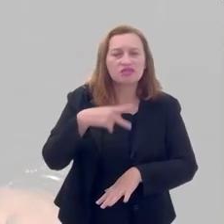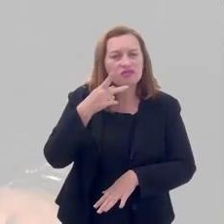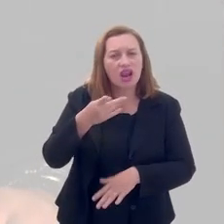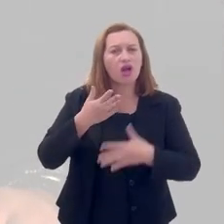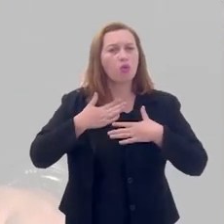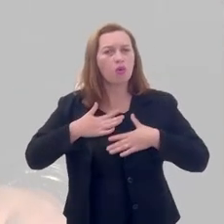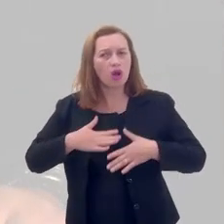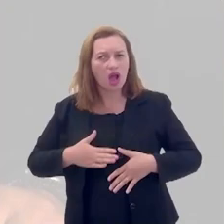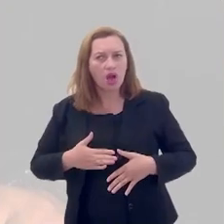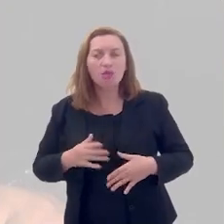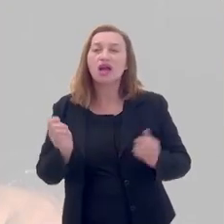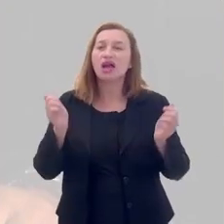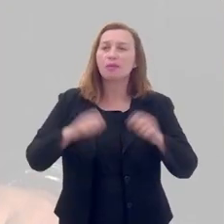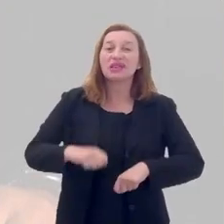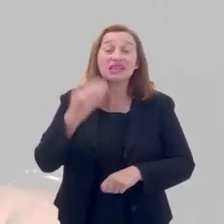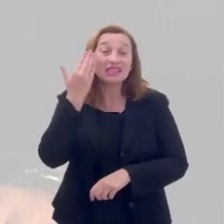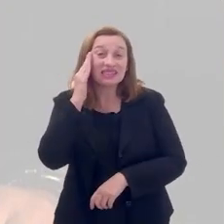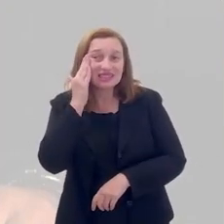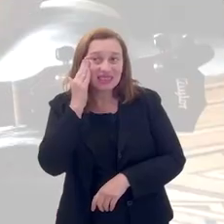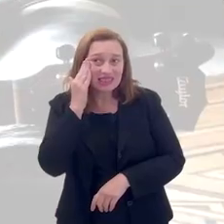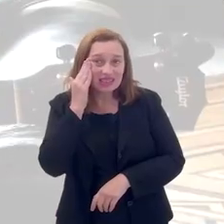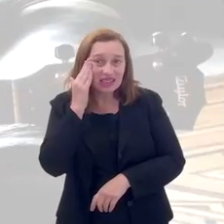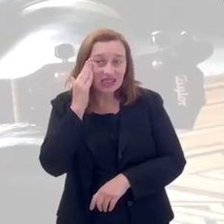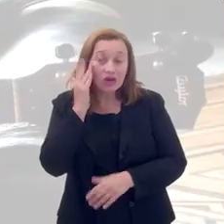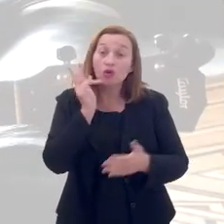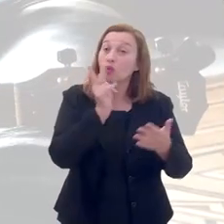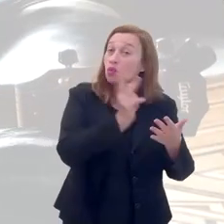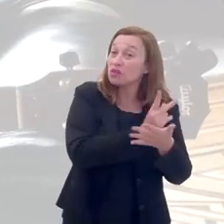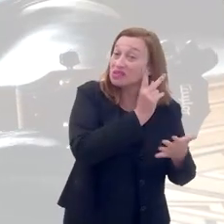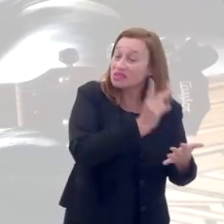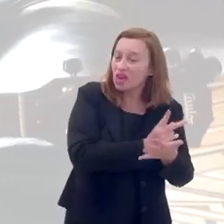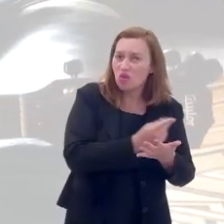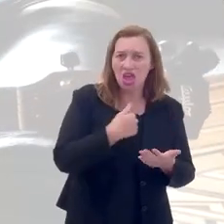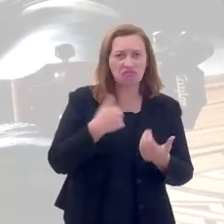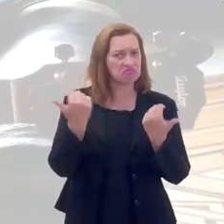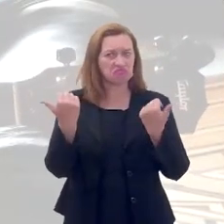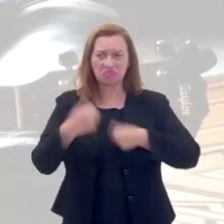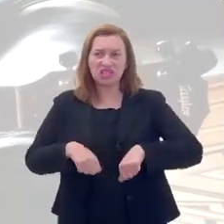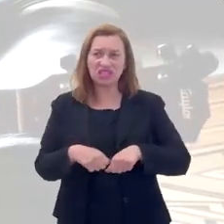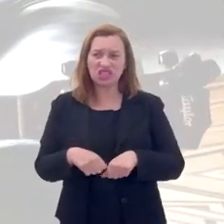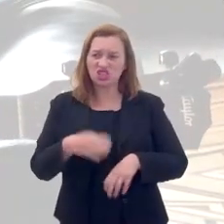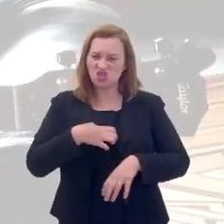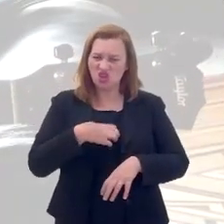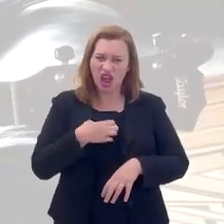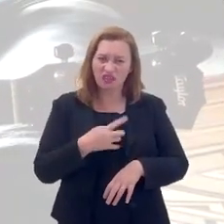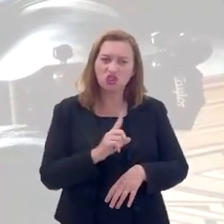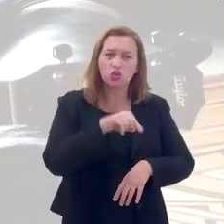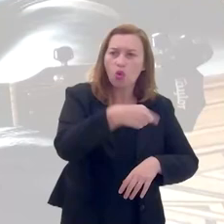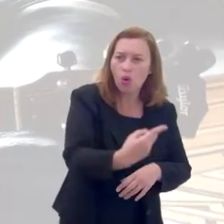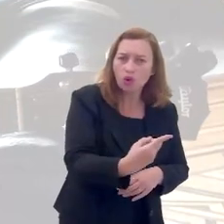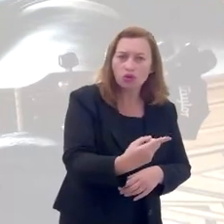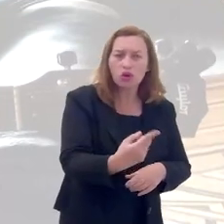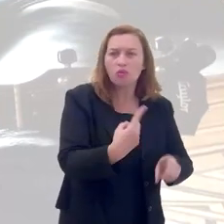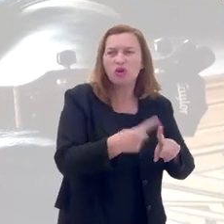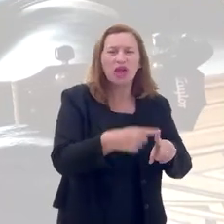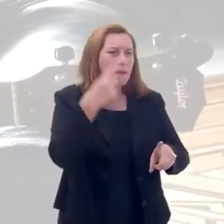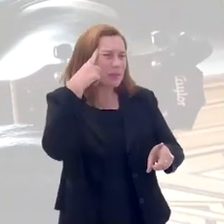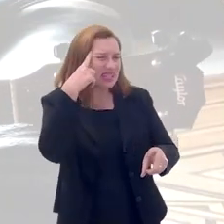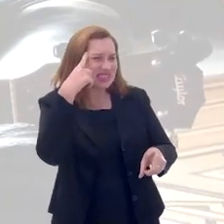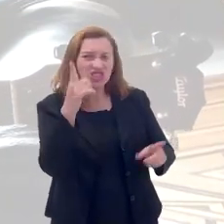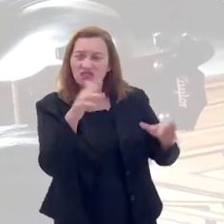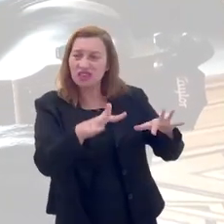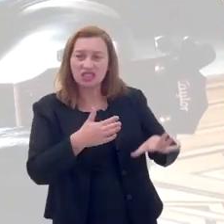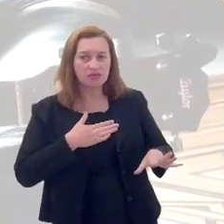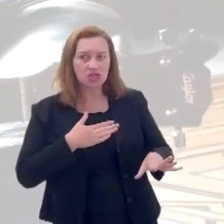dossilidade ter a capacidade de entender as convergências não é eu não preciso odiar o outro porque o outro pensa diferente de